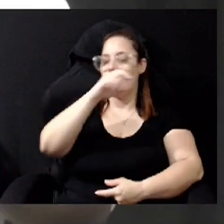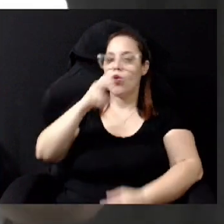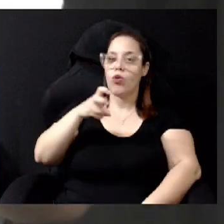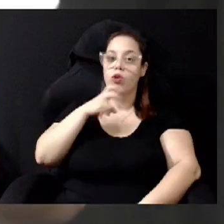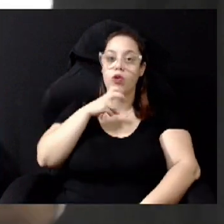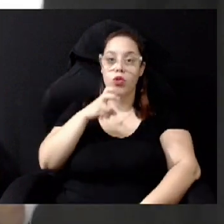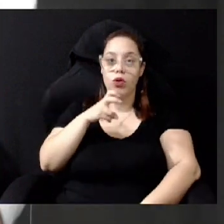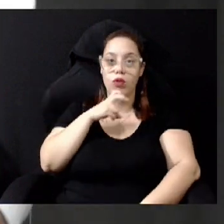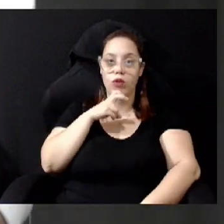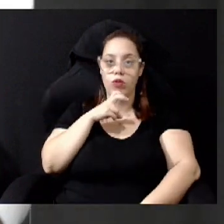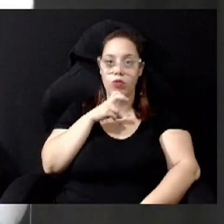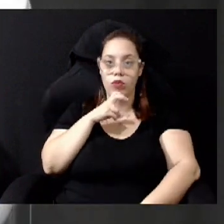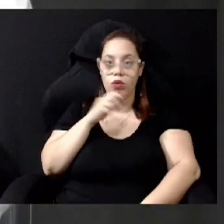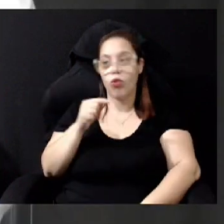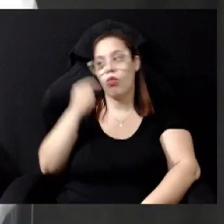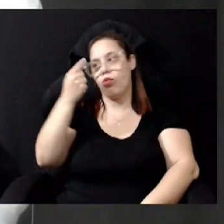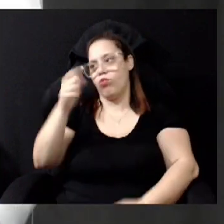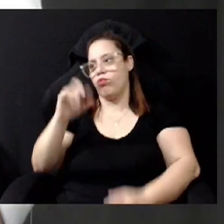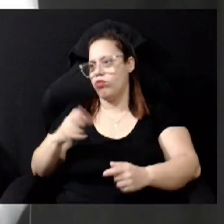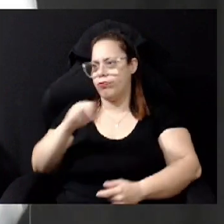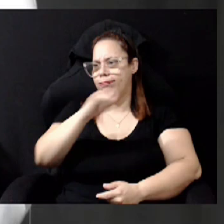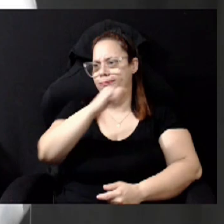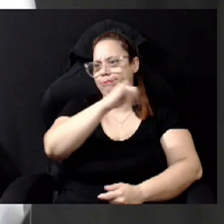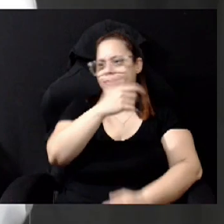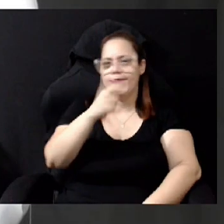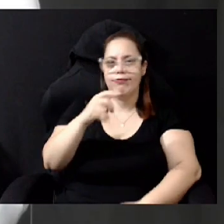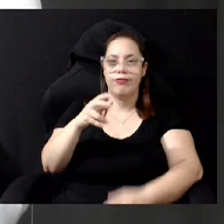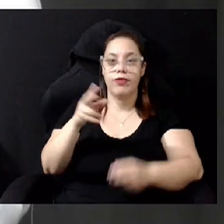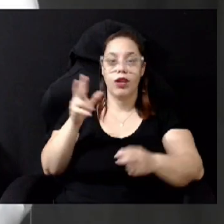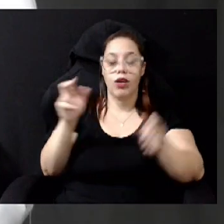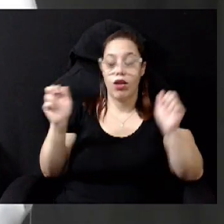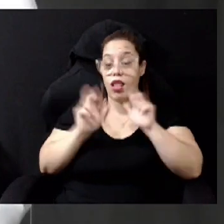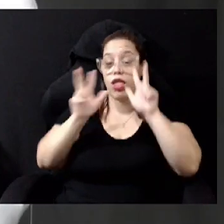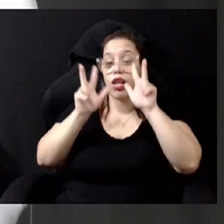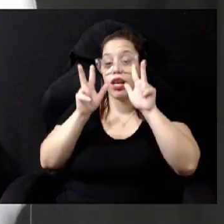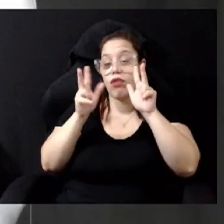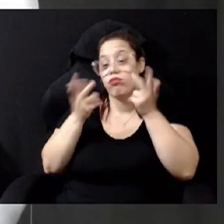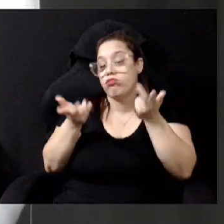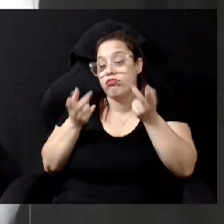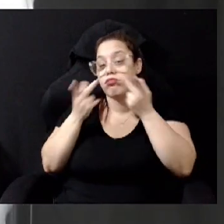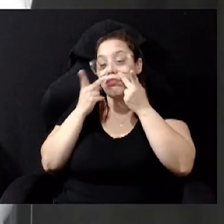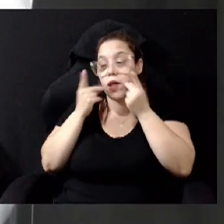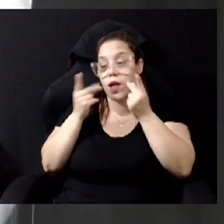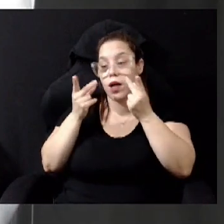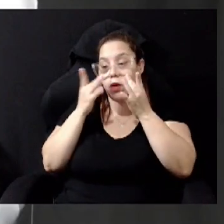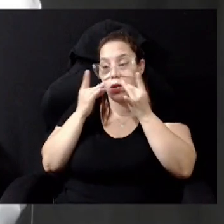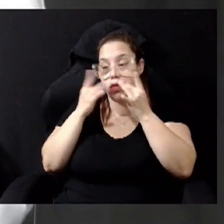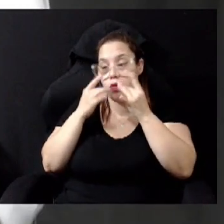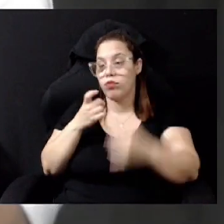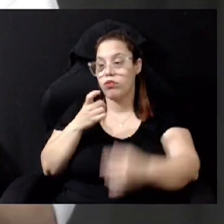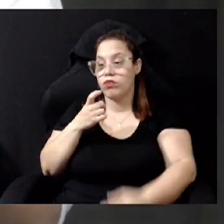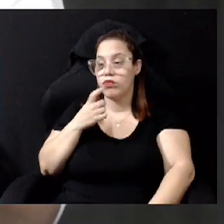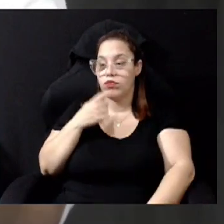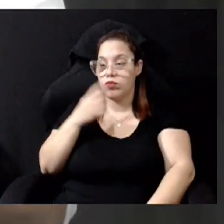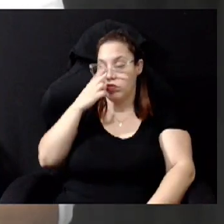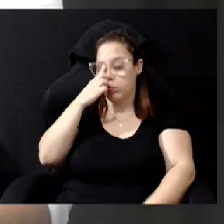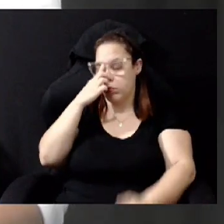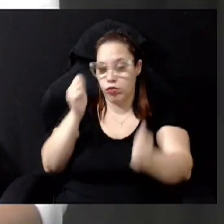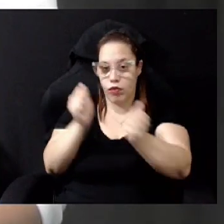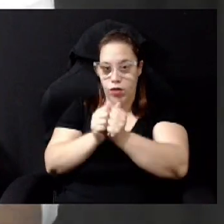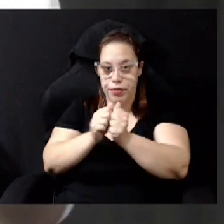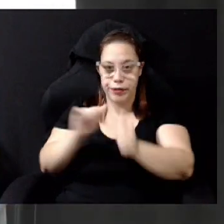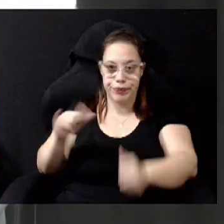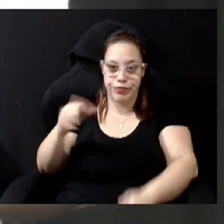outros aeroportos, mas não dar atenção para Campinas. Mas aconteceu o aeroporto de Viracopos e junto com o aeroporto de Viracopos nós